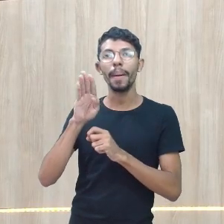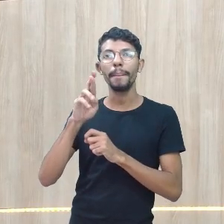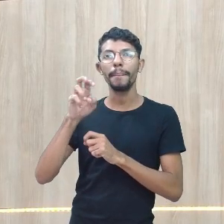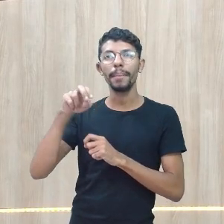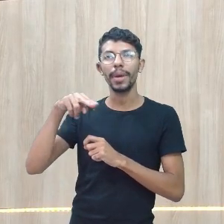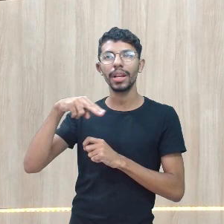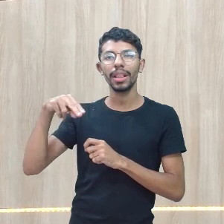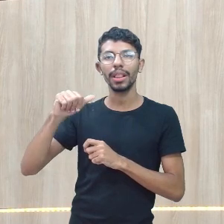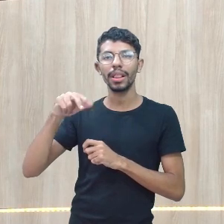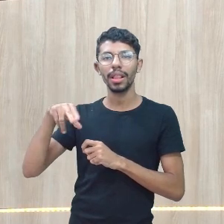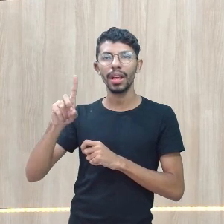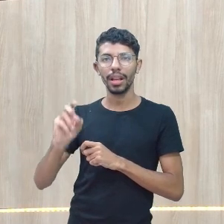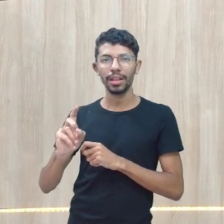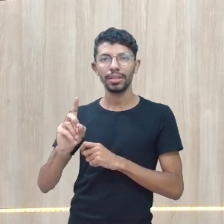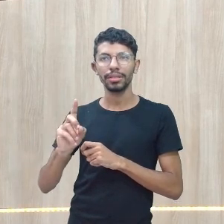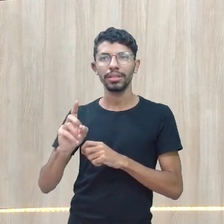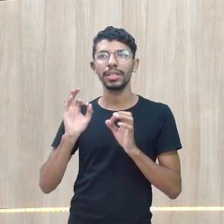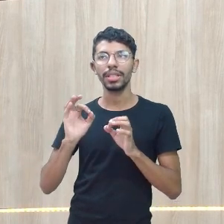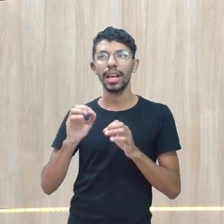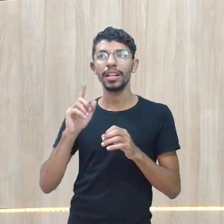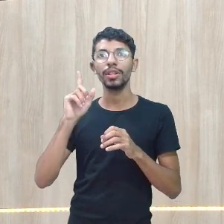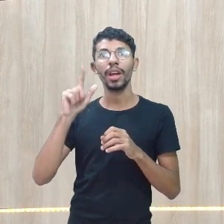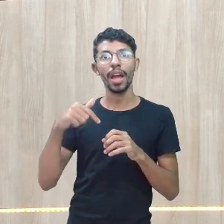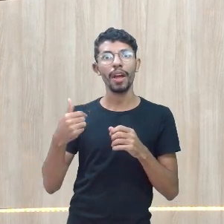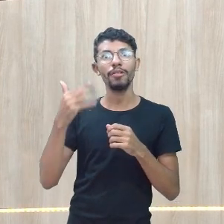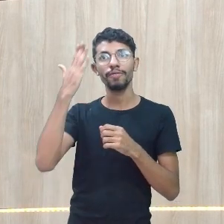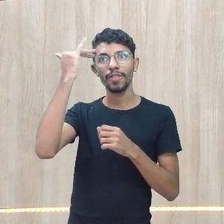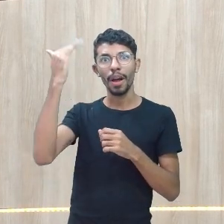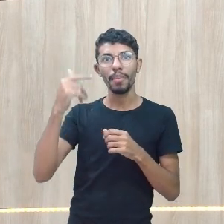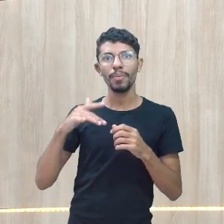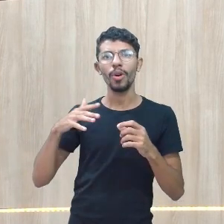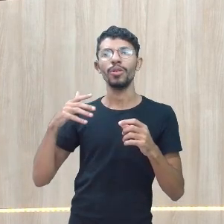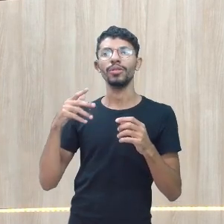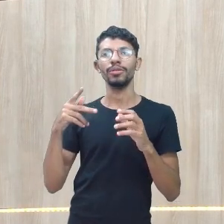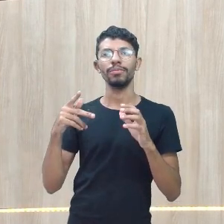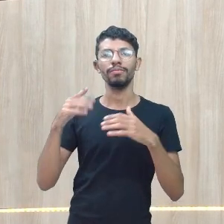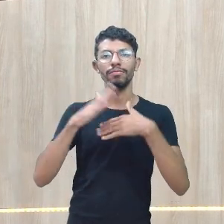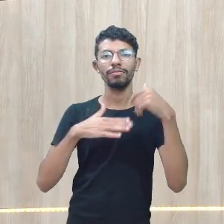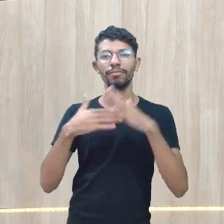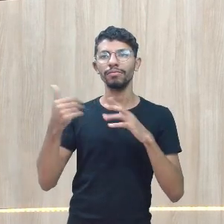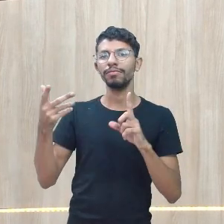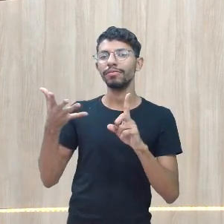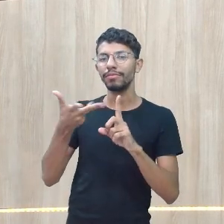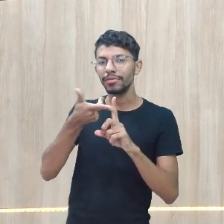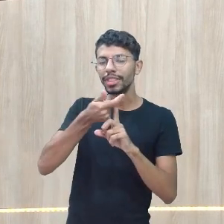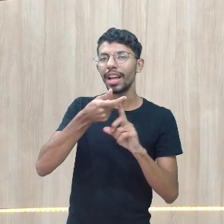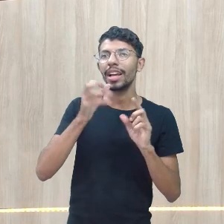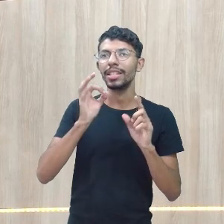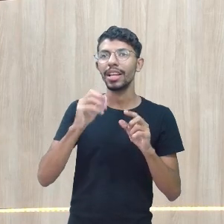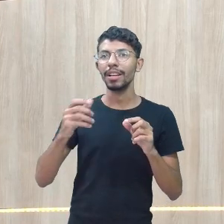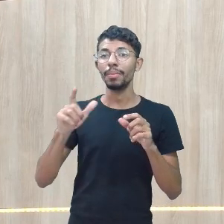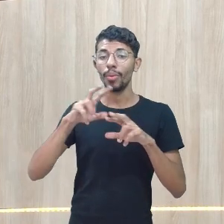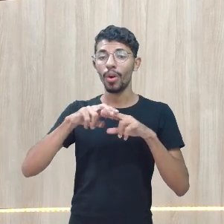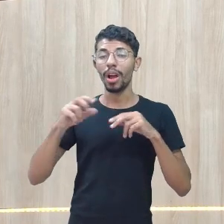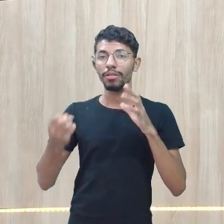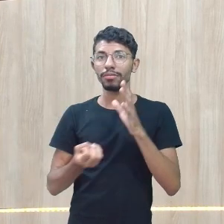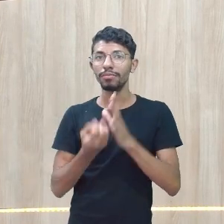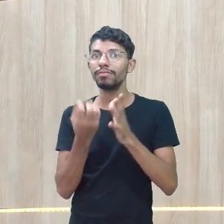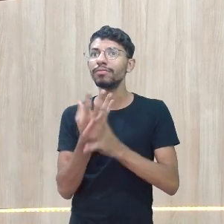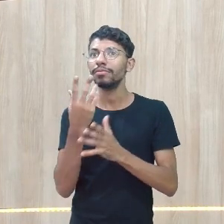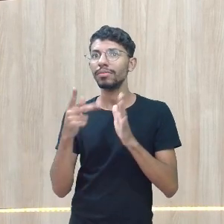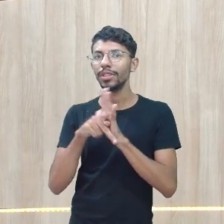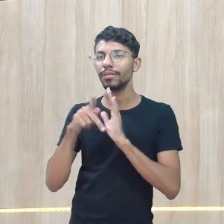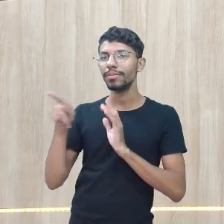conhecido mundialmente em relação aí às suas produções. Na próxima aula a gente vai fazer uma viagem,